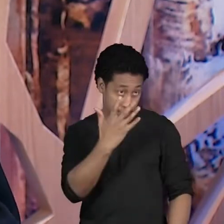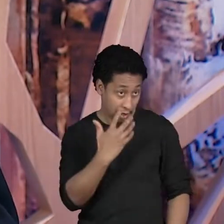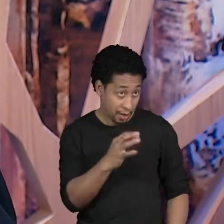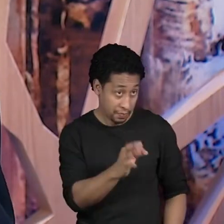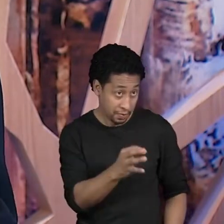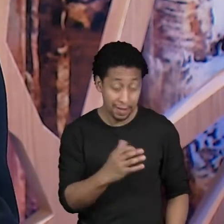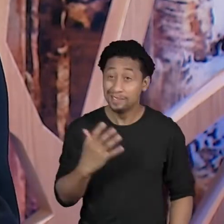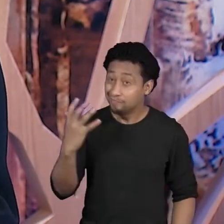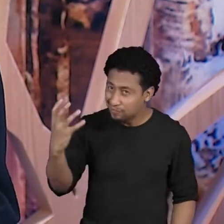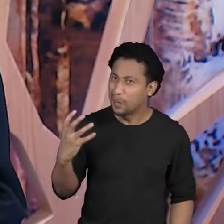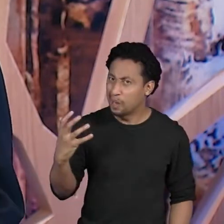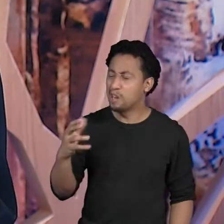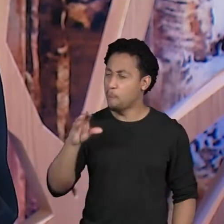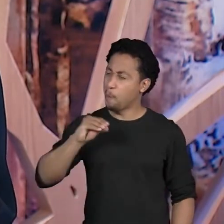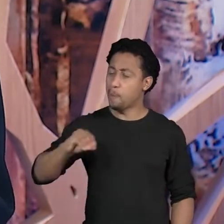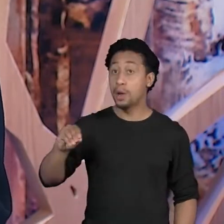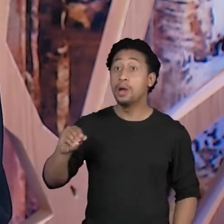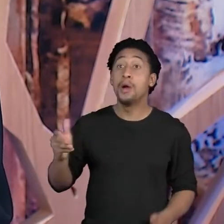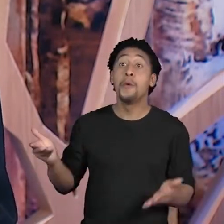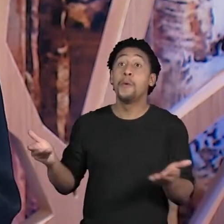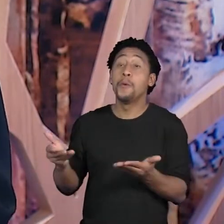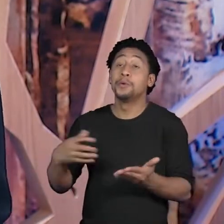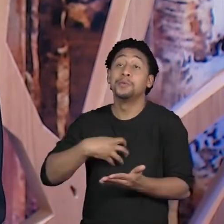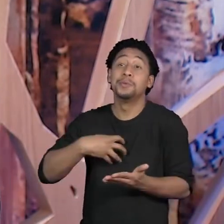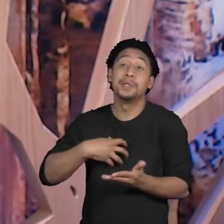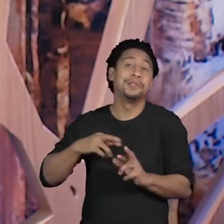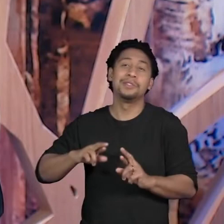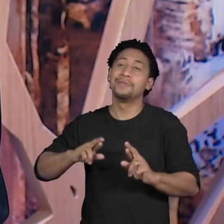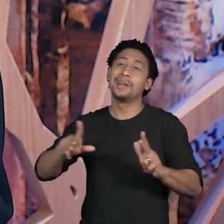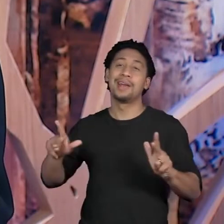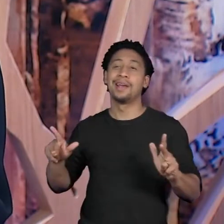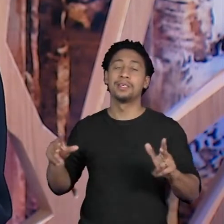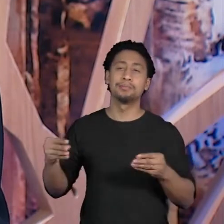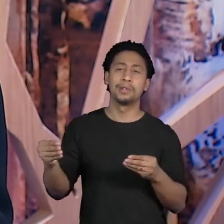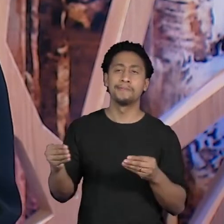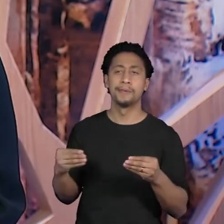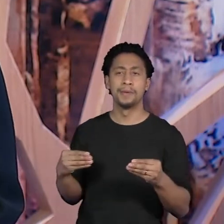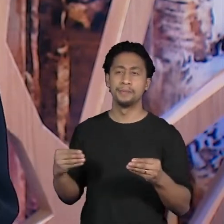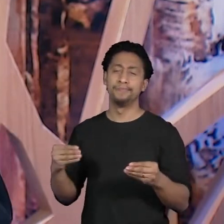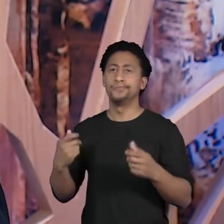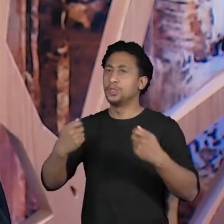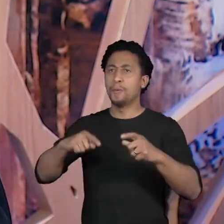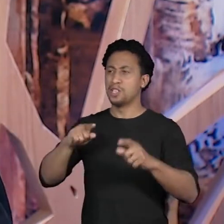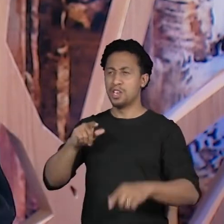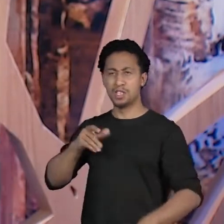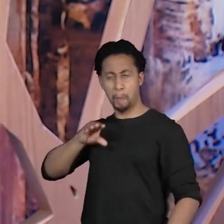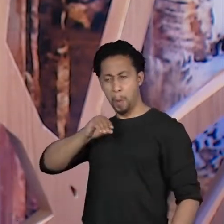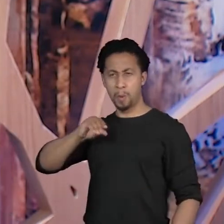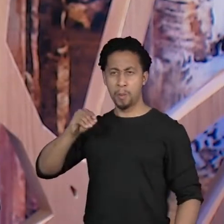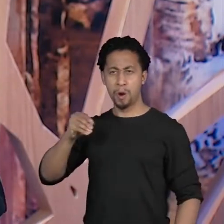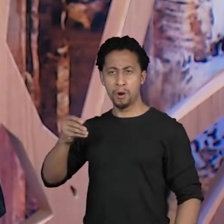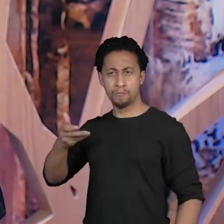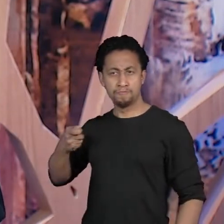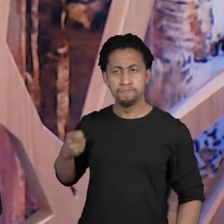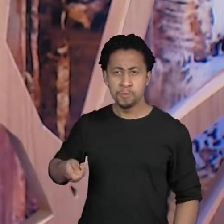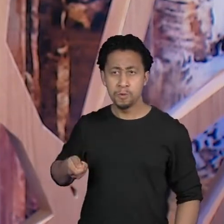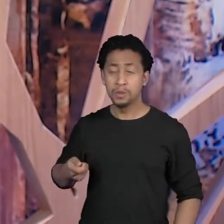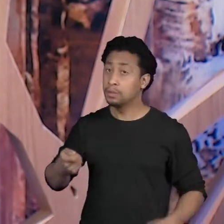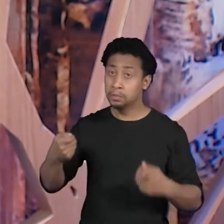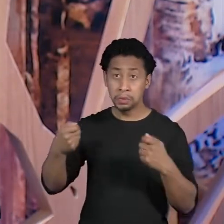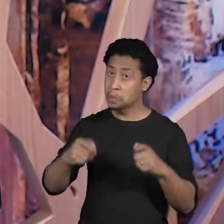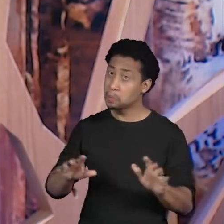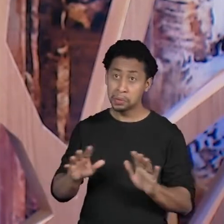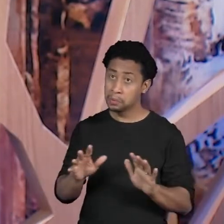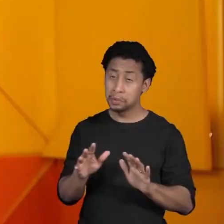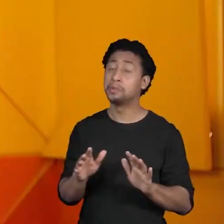a gente tinha essa figura lá do jornalista, do radialista, com aquela voz mais impostada, mais firme, né? Mais assertivo